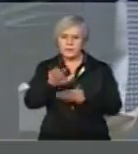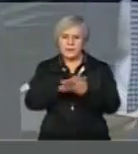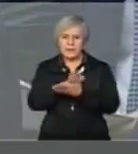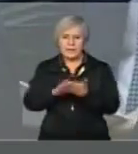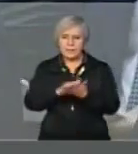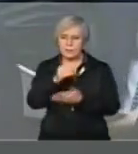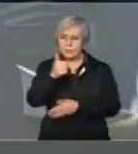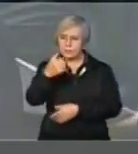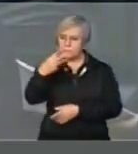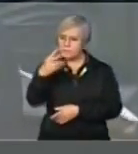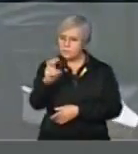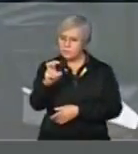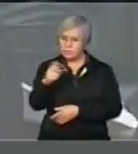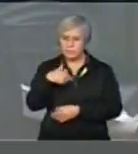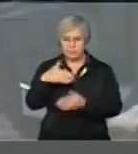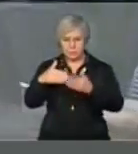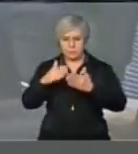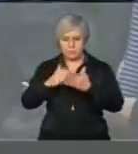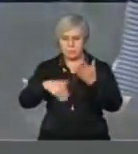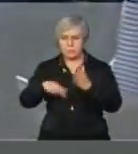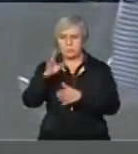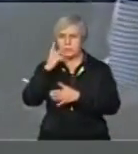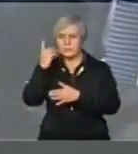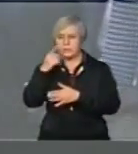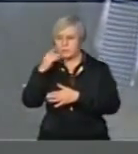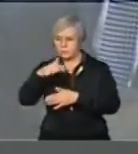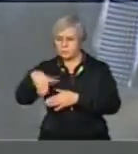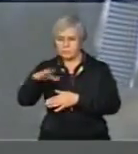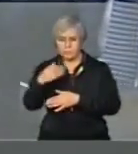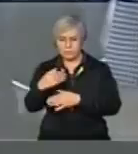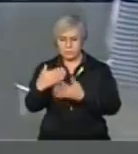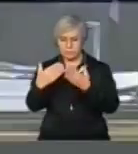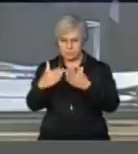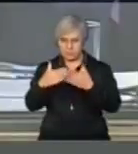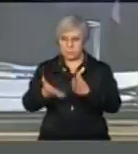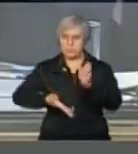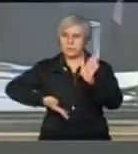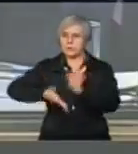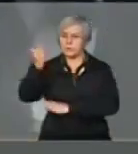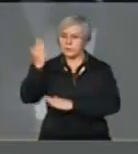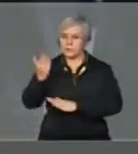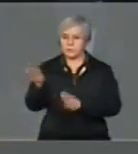os deputados que querem honrar esse parlamento a se retirar do plenário e